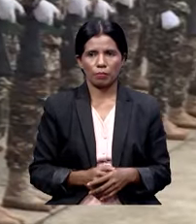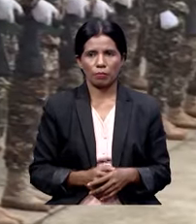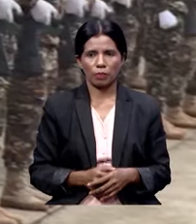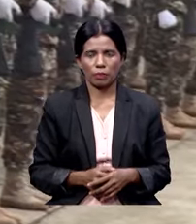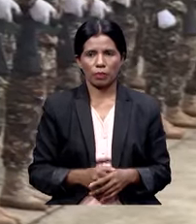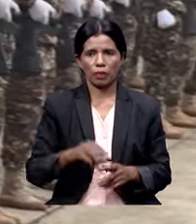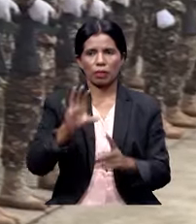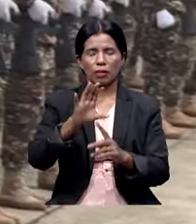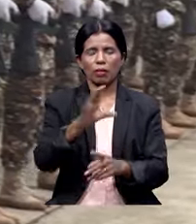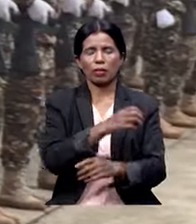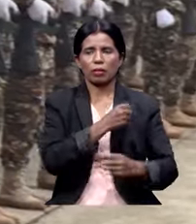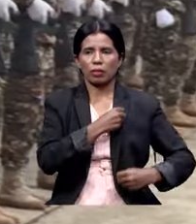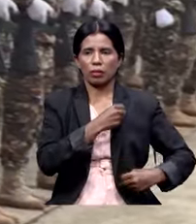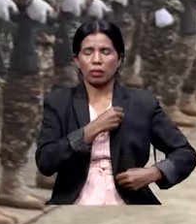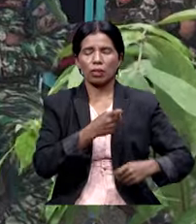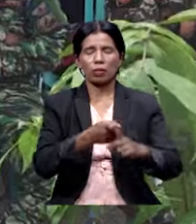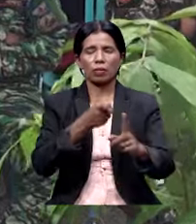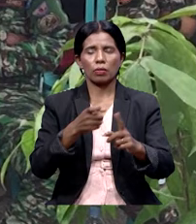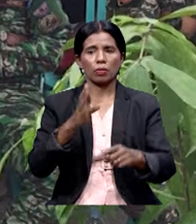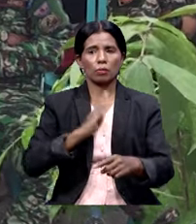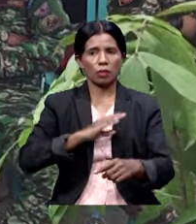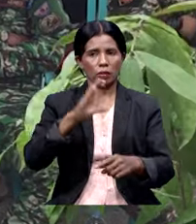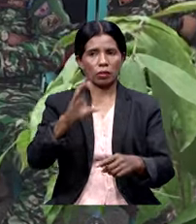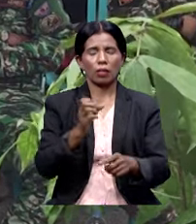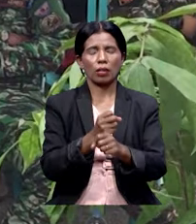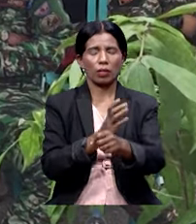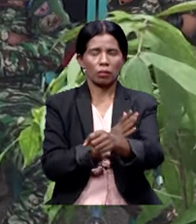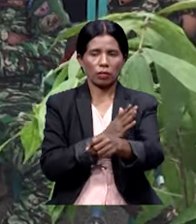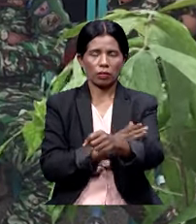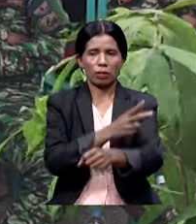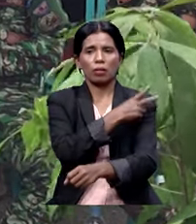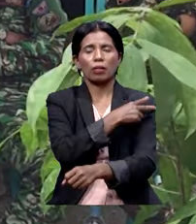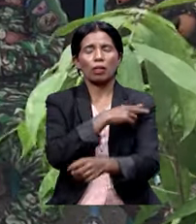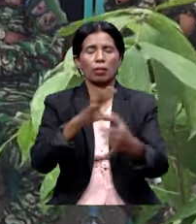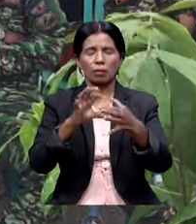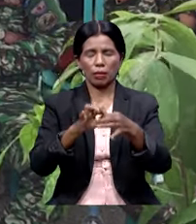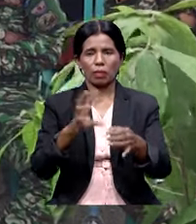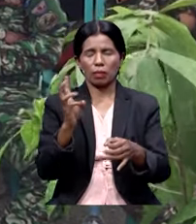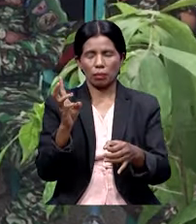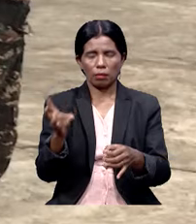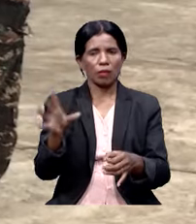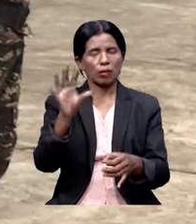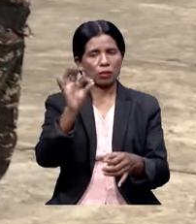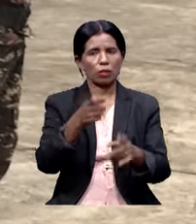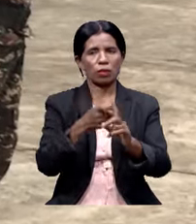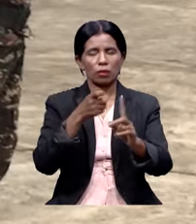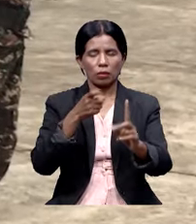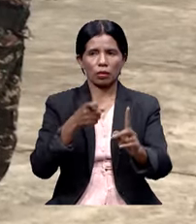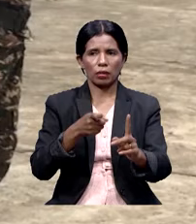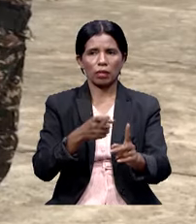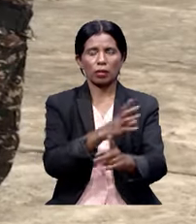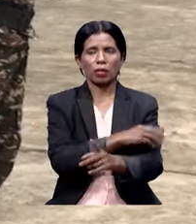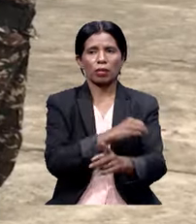Comando Força Defesa Timor-Leste, componente terrestre Baucau, halo promoção divisa ba membro Hamutuk Nenul Resinvalu, composto si